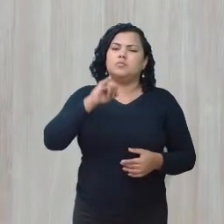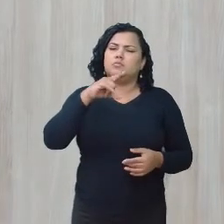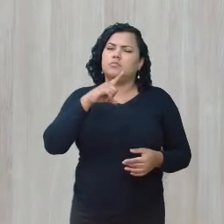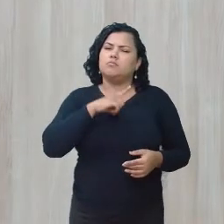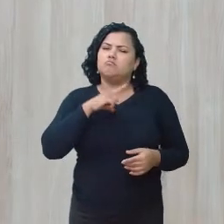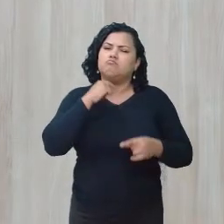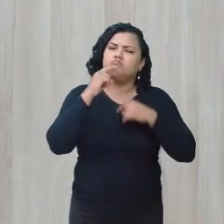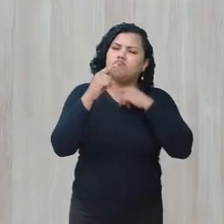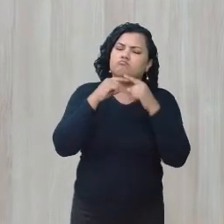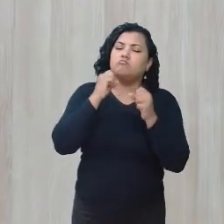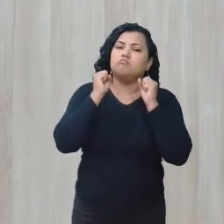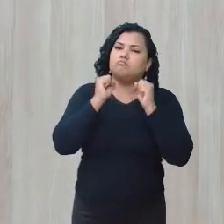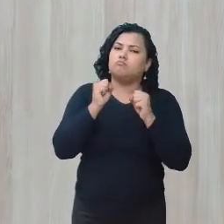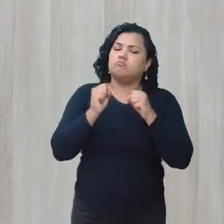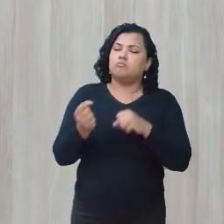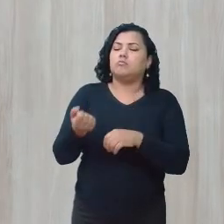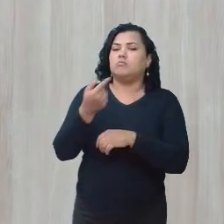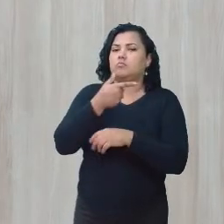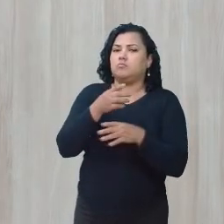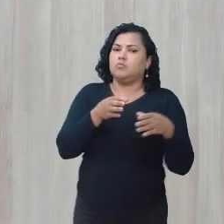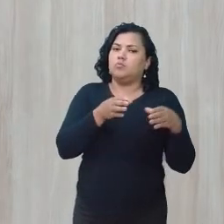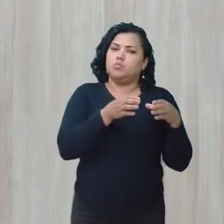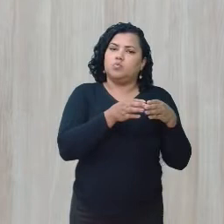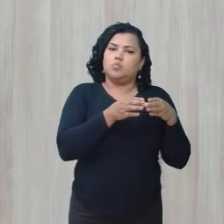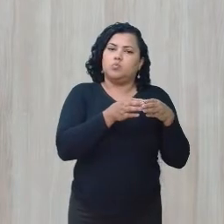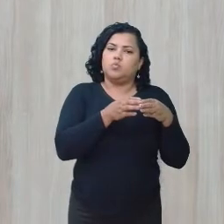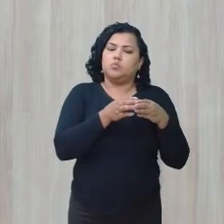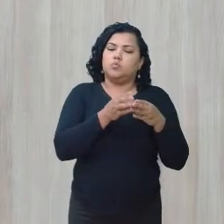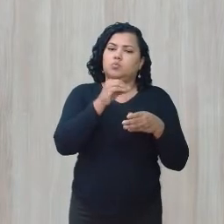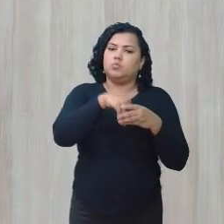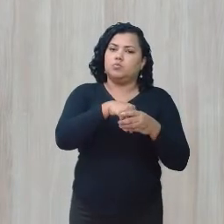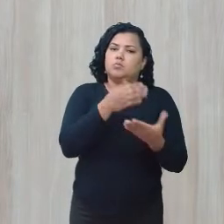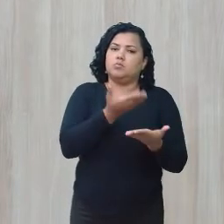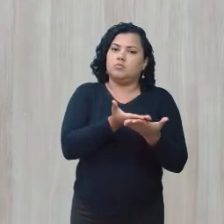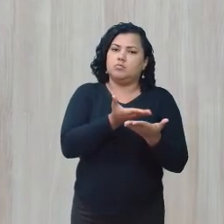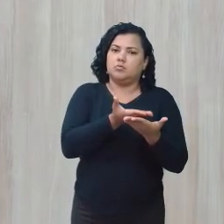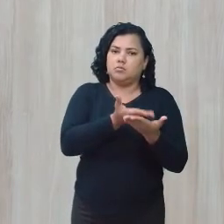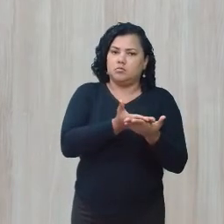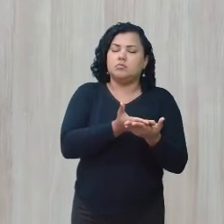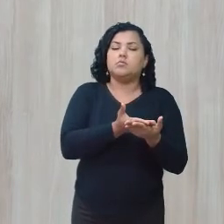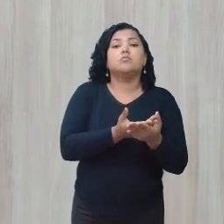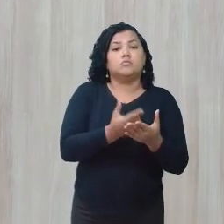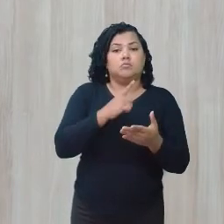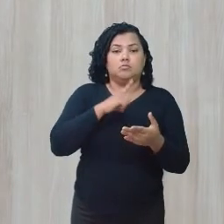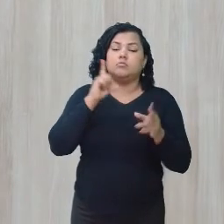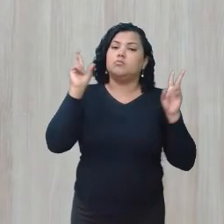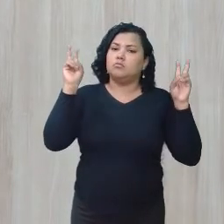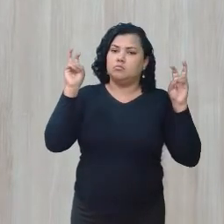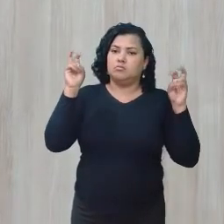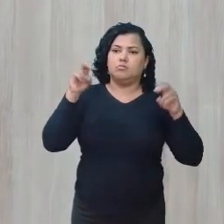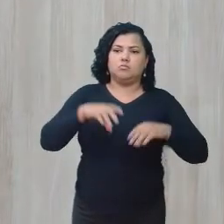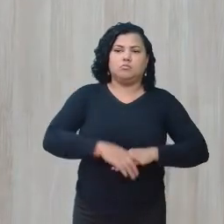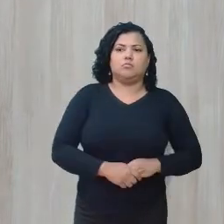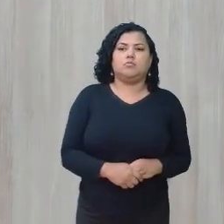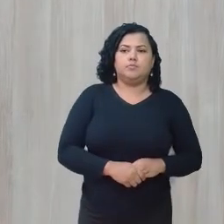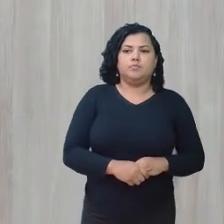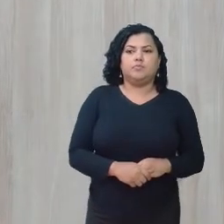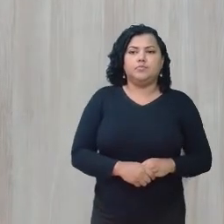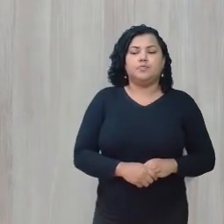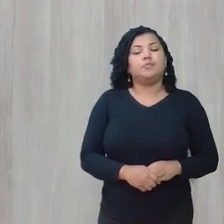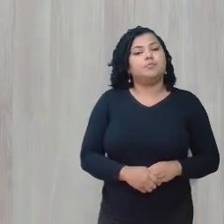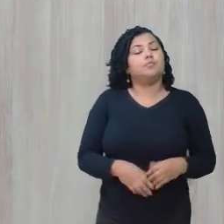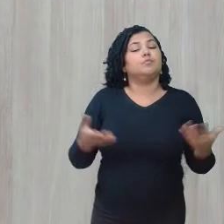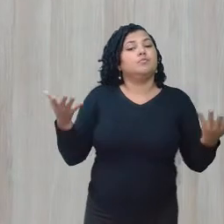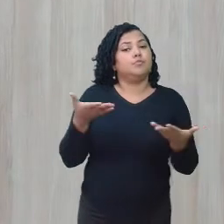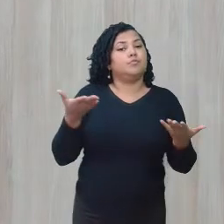você tenha, vai lá na nossa playlist e dá uma olhadinha nessa aula sobre congruência de triângulos, tá certo? E na aula